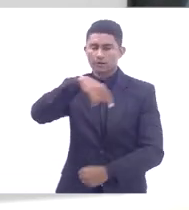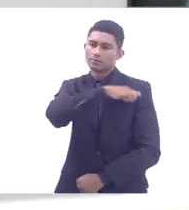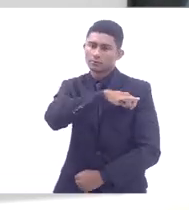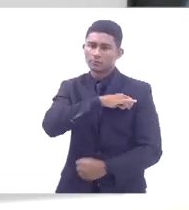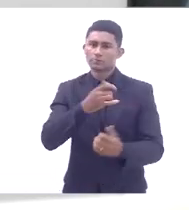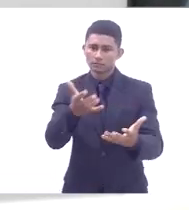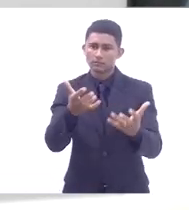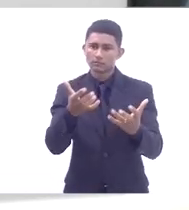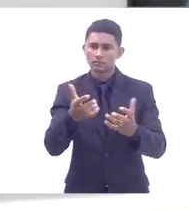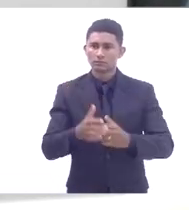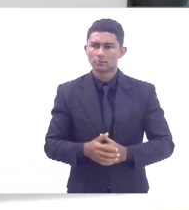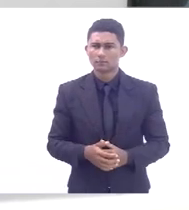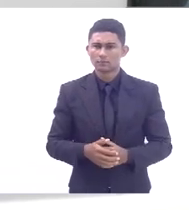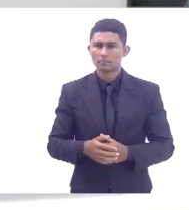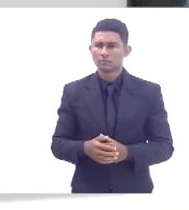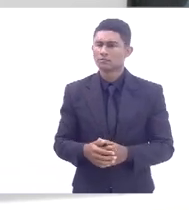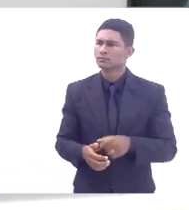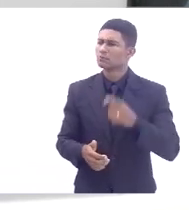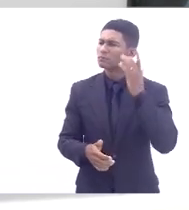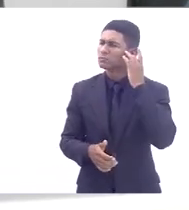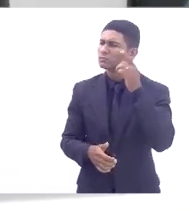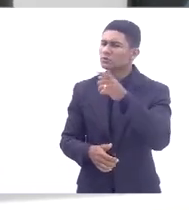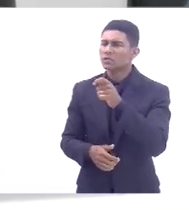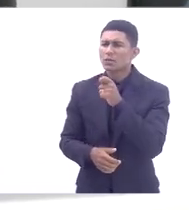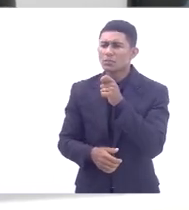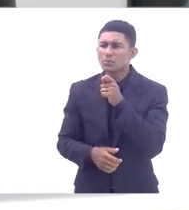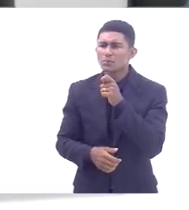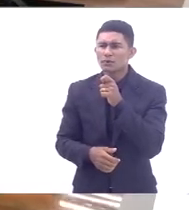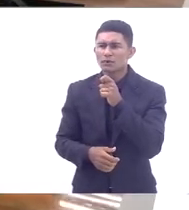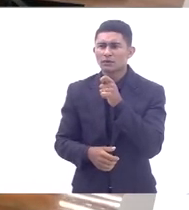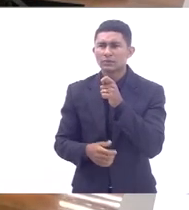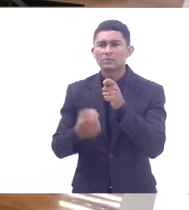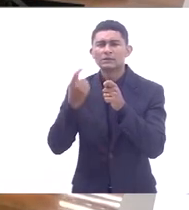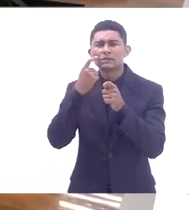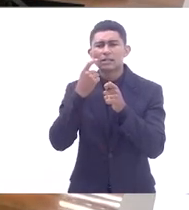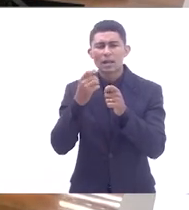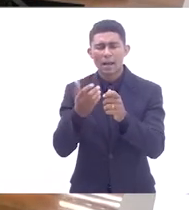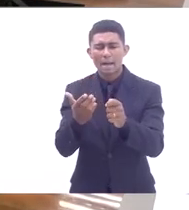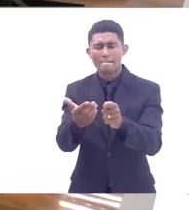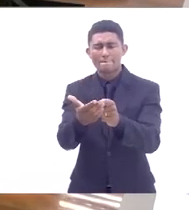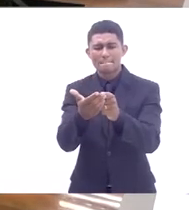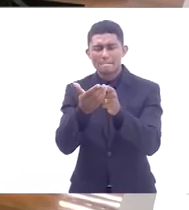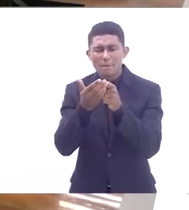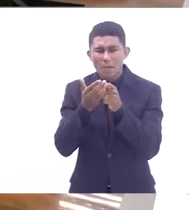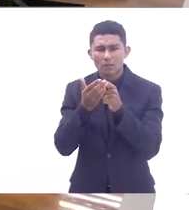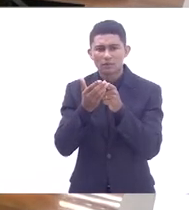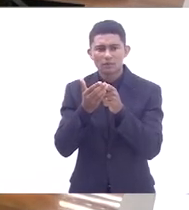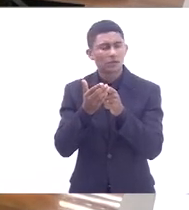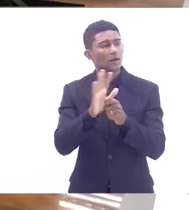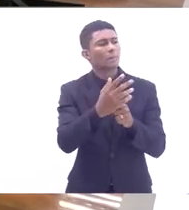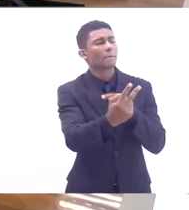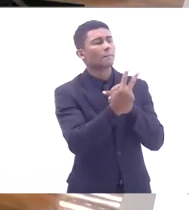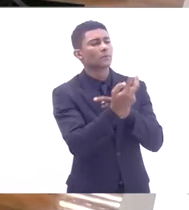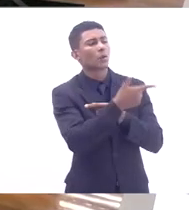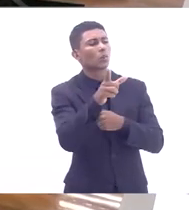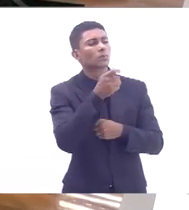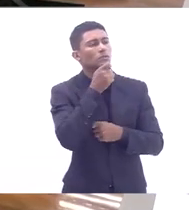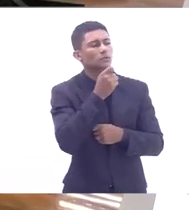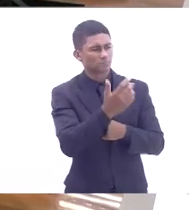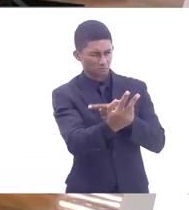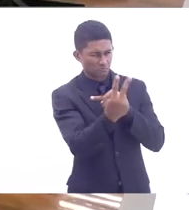A o desculpa eu tenho a impressão de que o seu só um pouquinho distância poder falar um pouco mais de fazer a microfone preto do microfone então